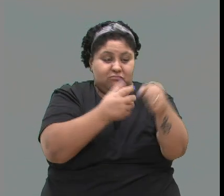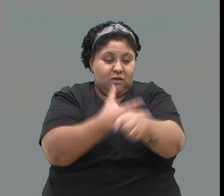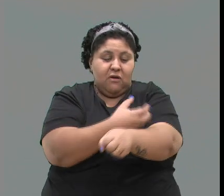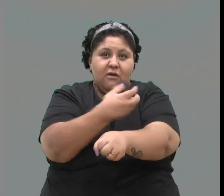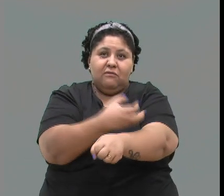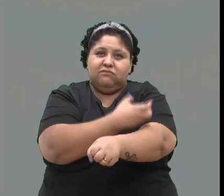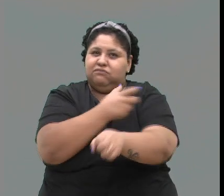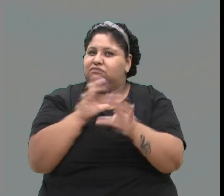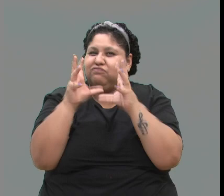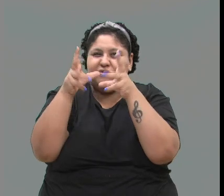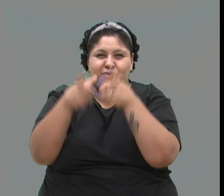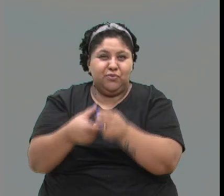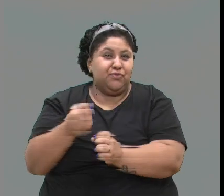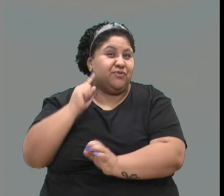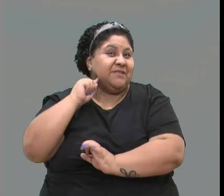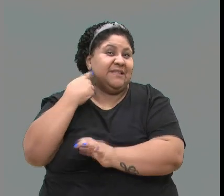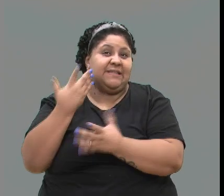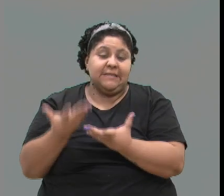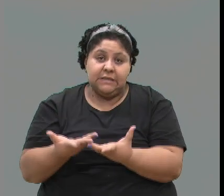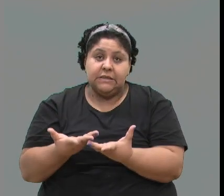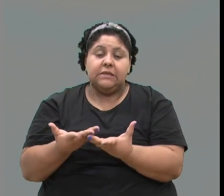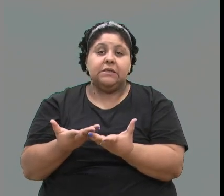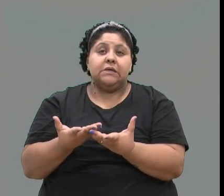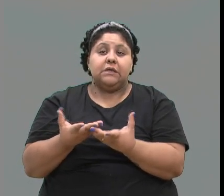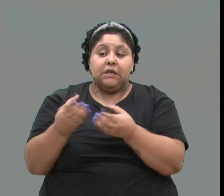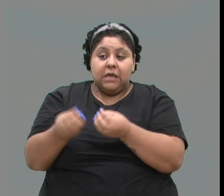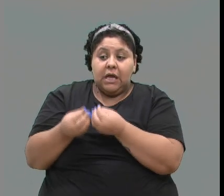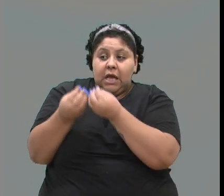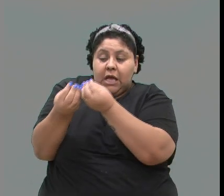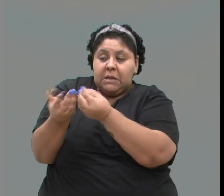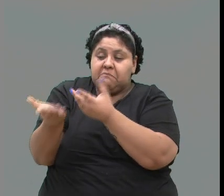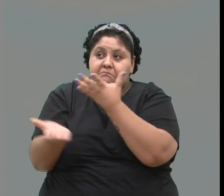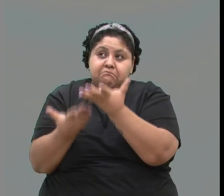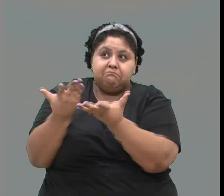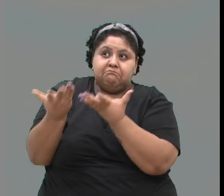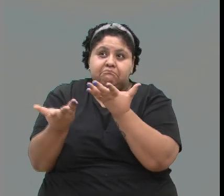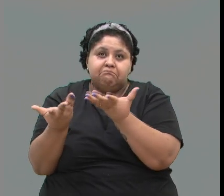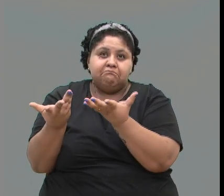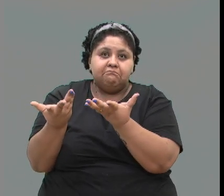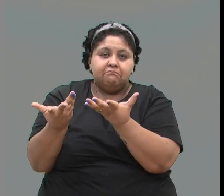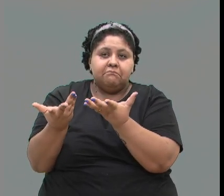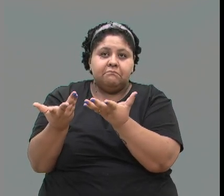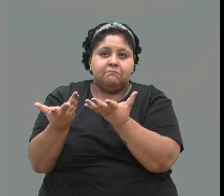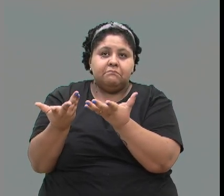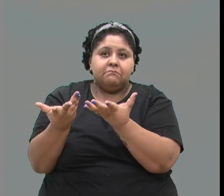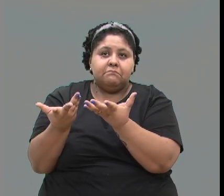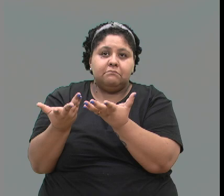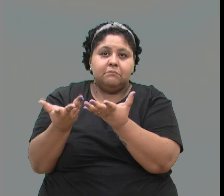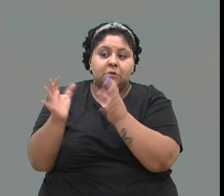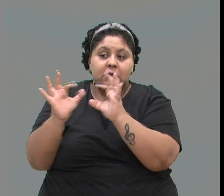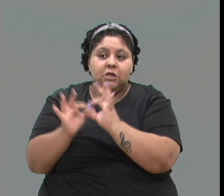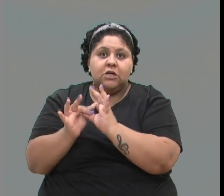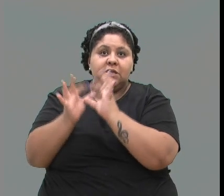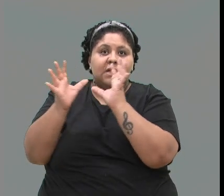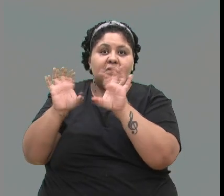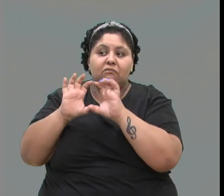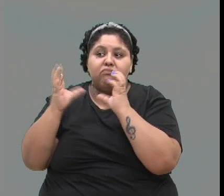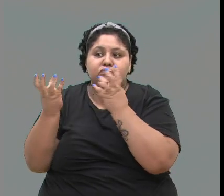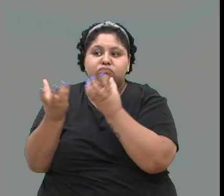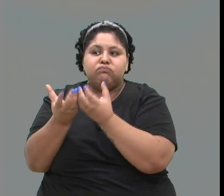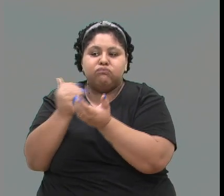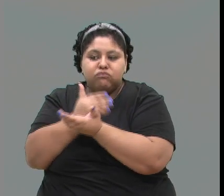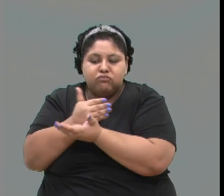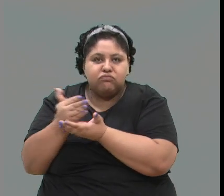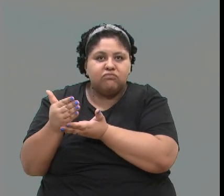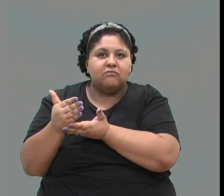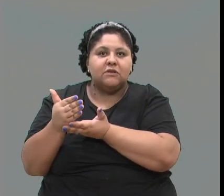de tudo, lixo, que concedesse aí, talvez, quem sabe, a liberação para que a comunidade